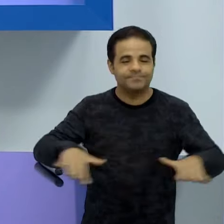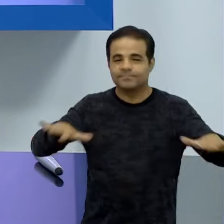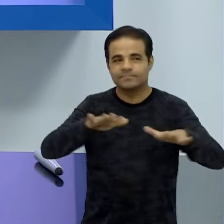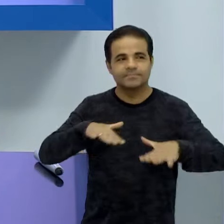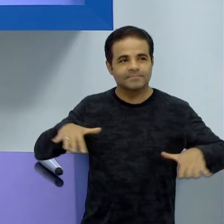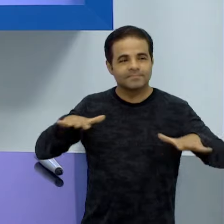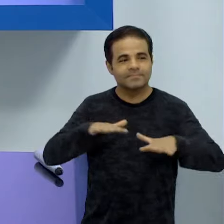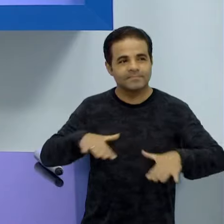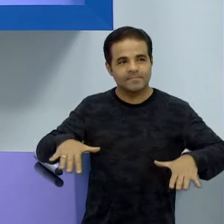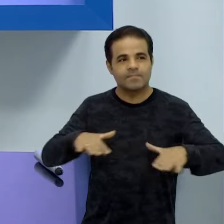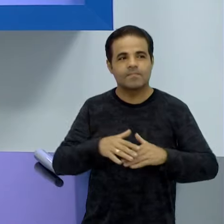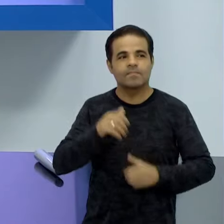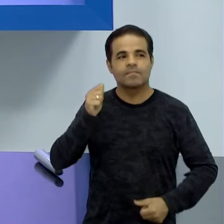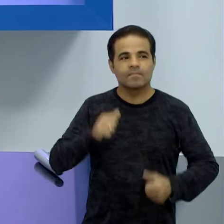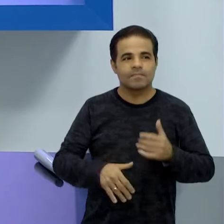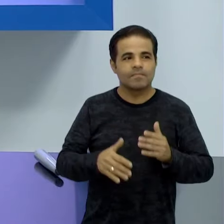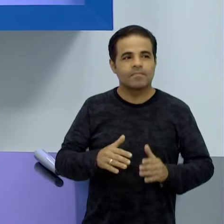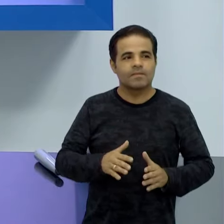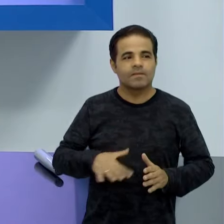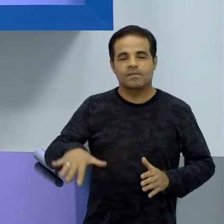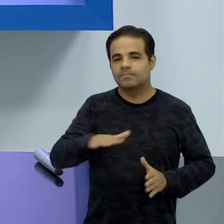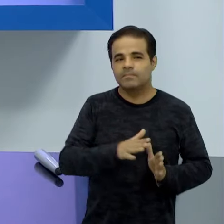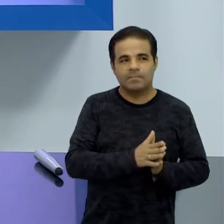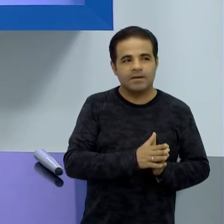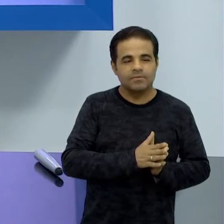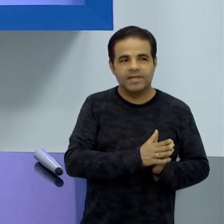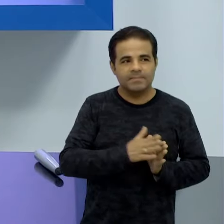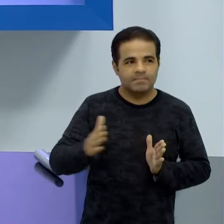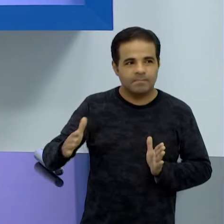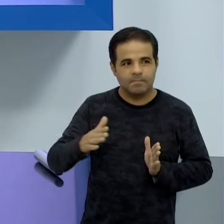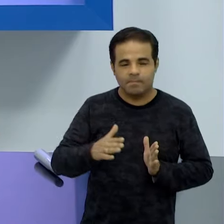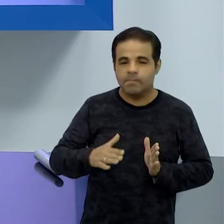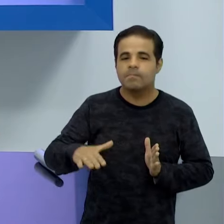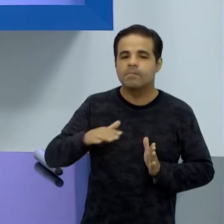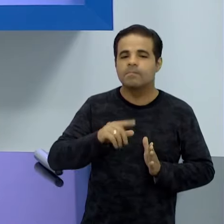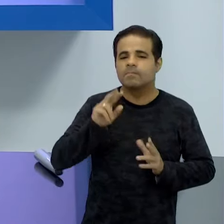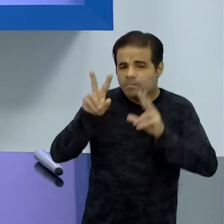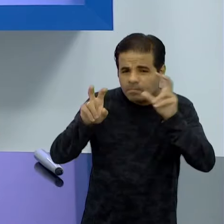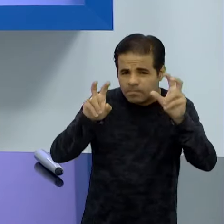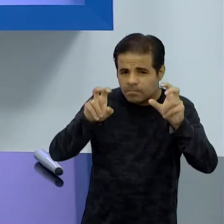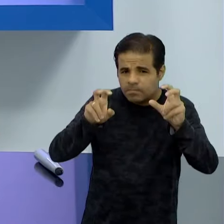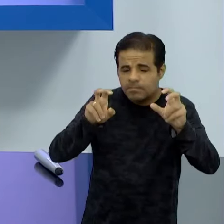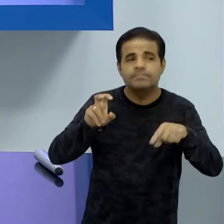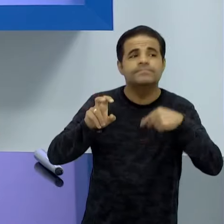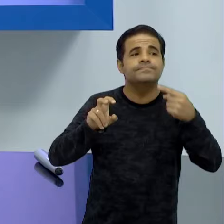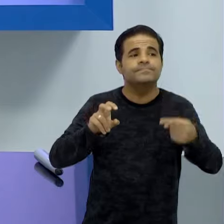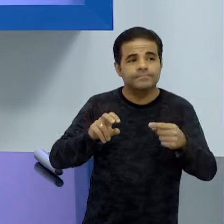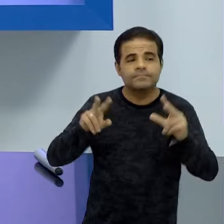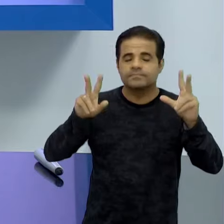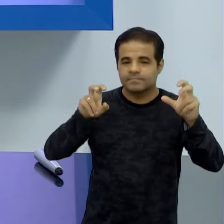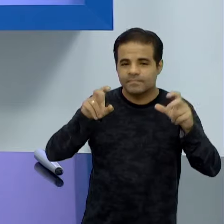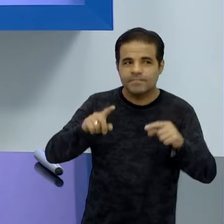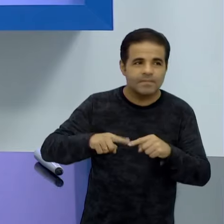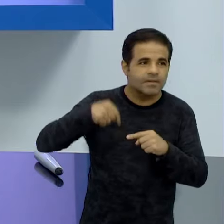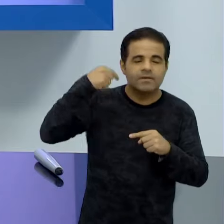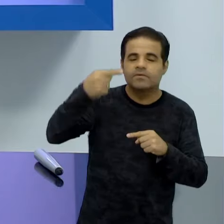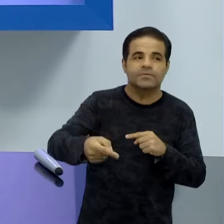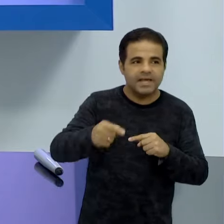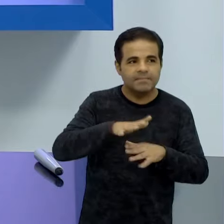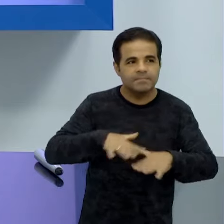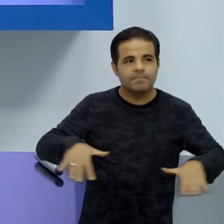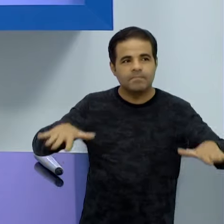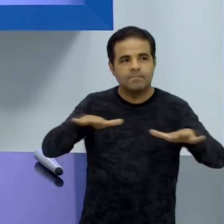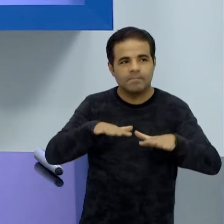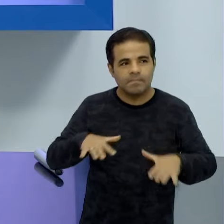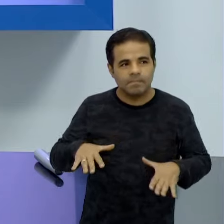temos uma vila que é feita de palafitas, né? É uma situação bem difícil dos moradores dessa vila e